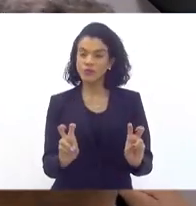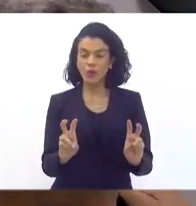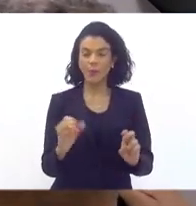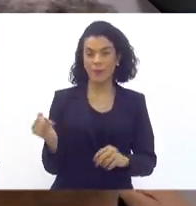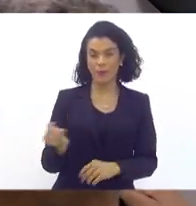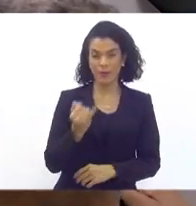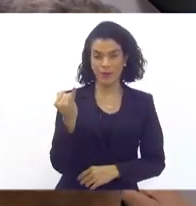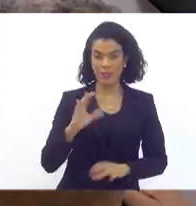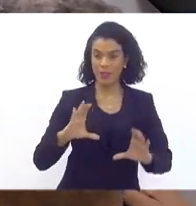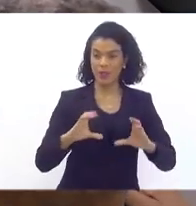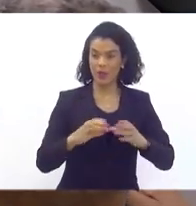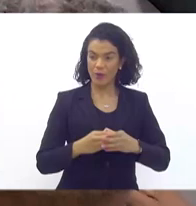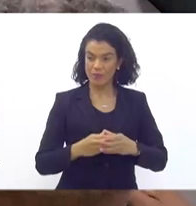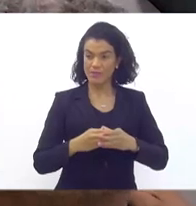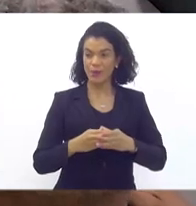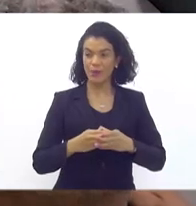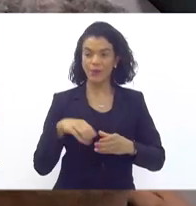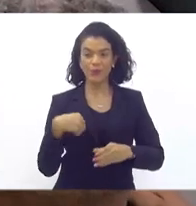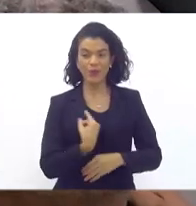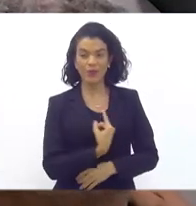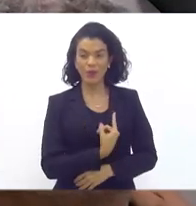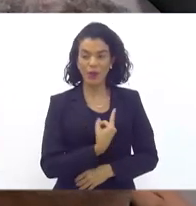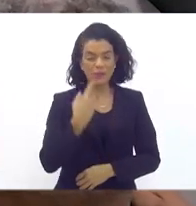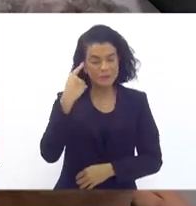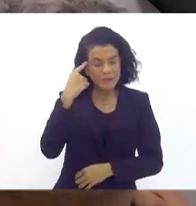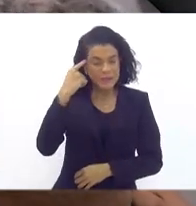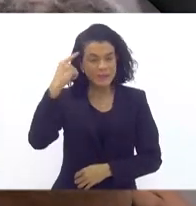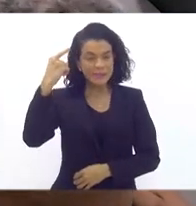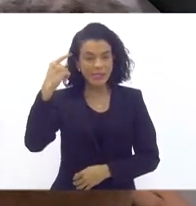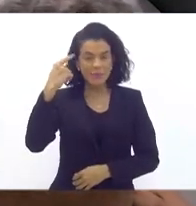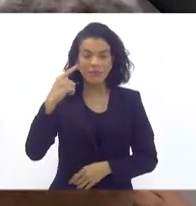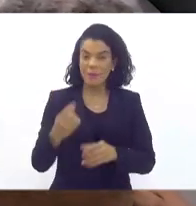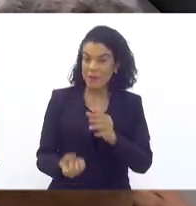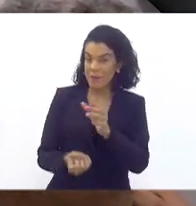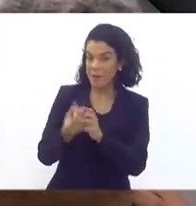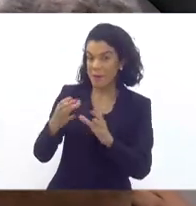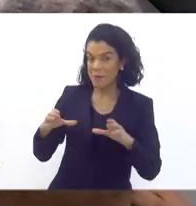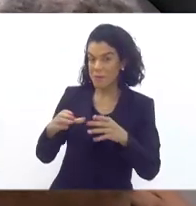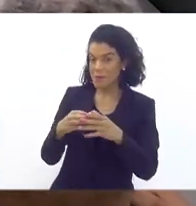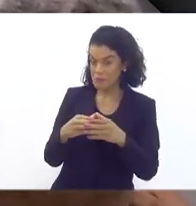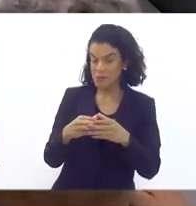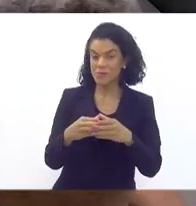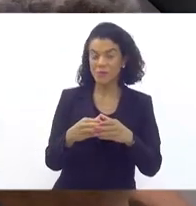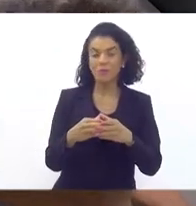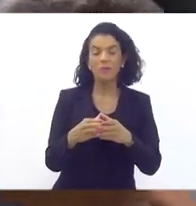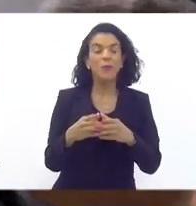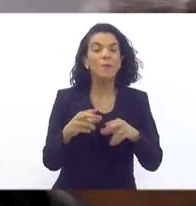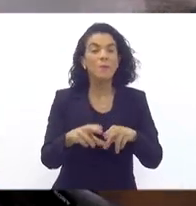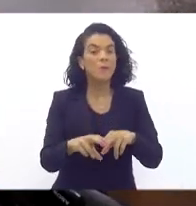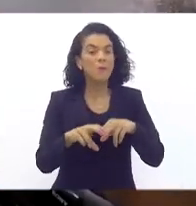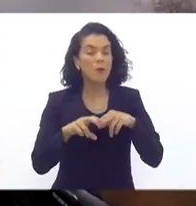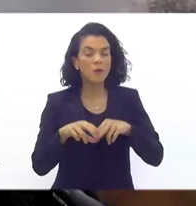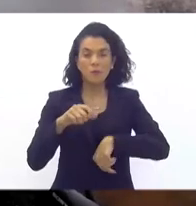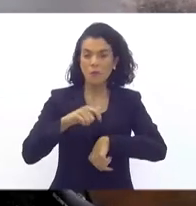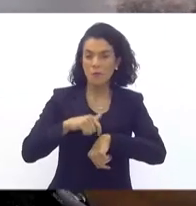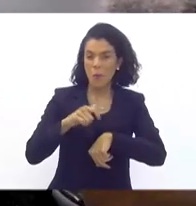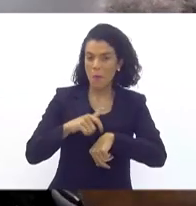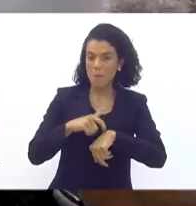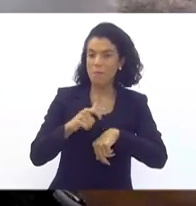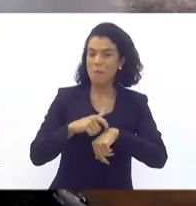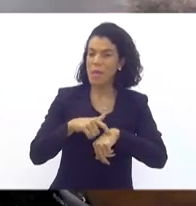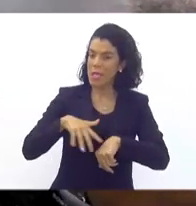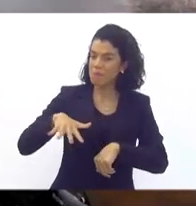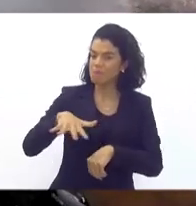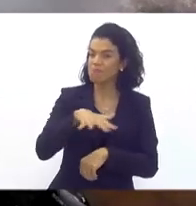importante comissão Que Nós pensamos e criamos juntos justamente pelo momento crítico que